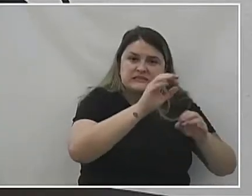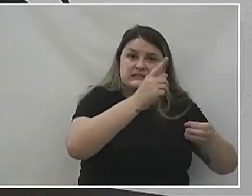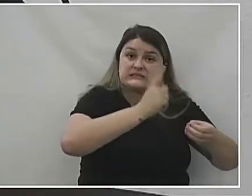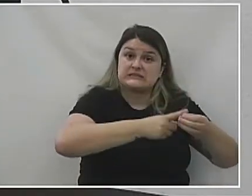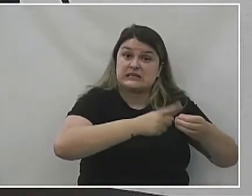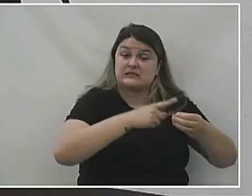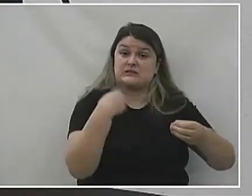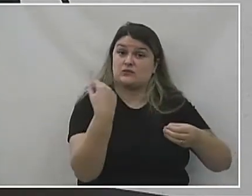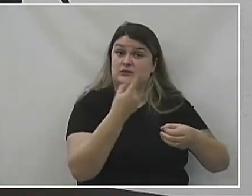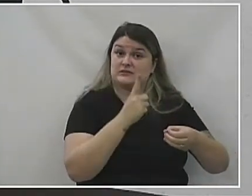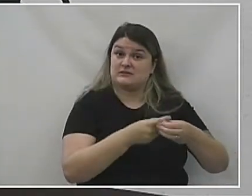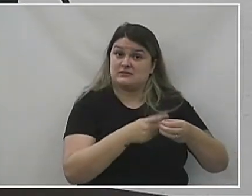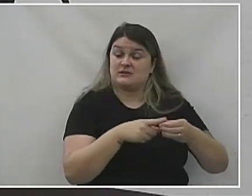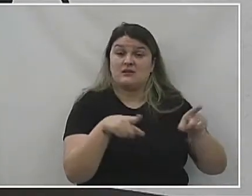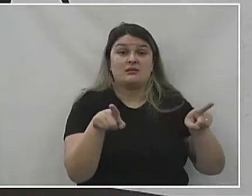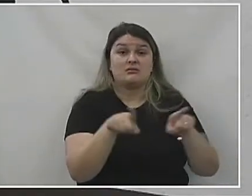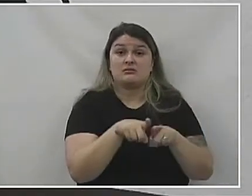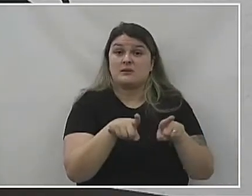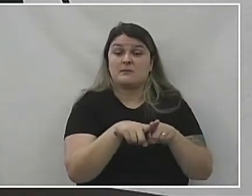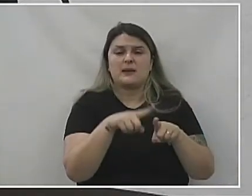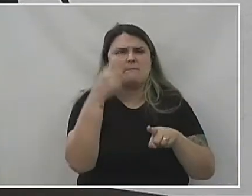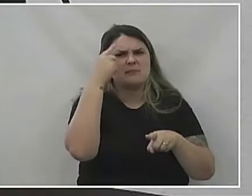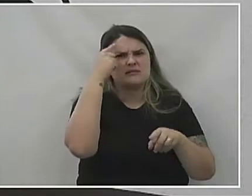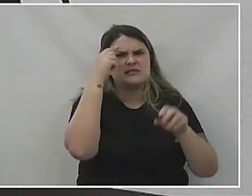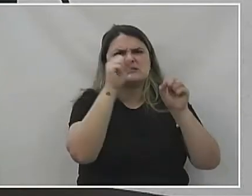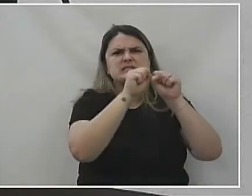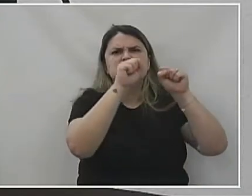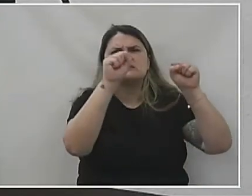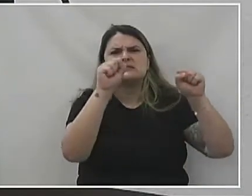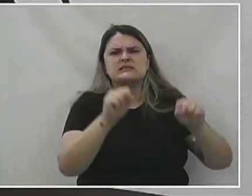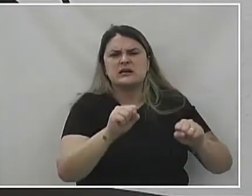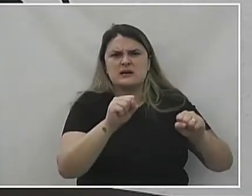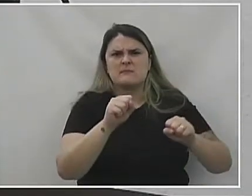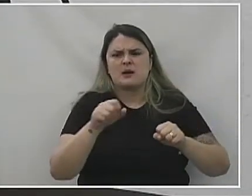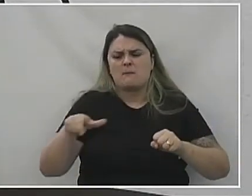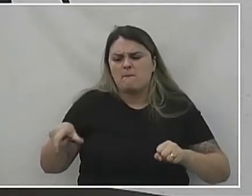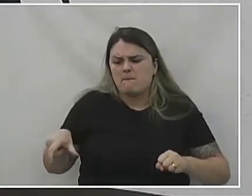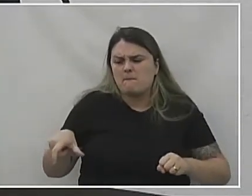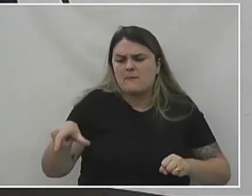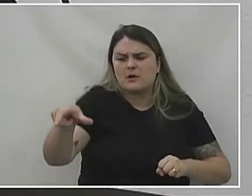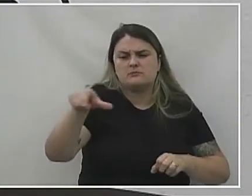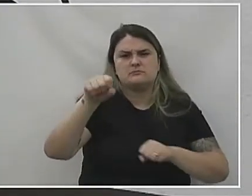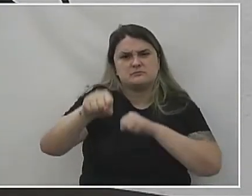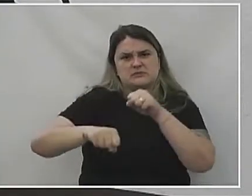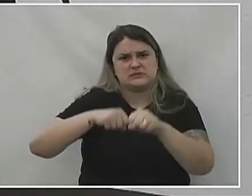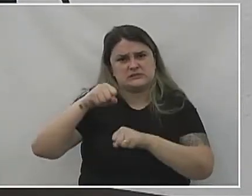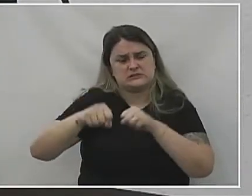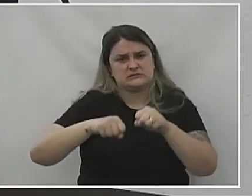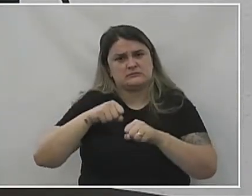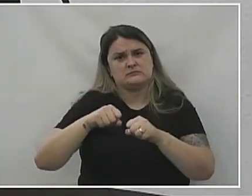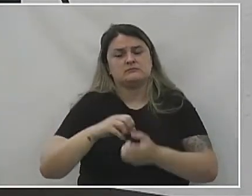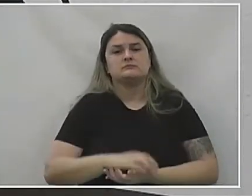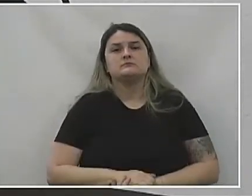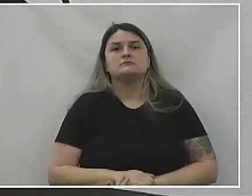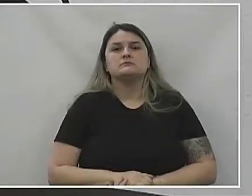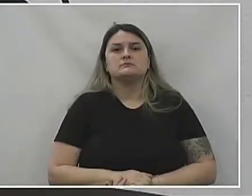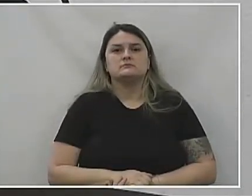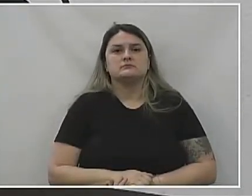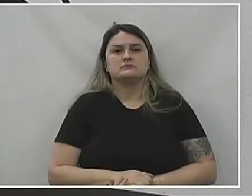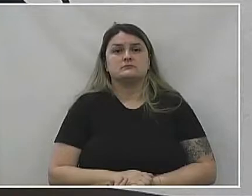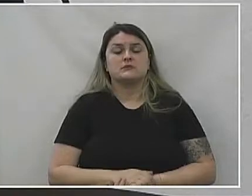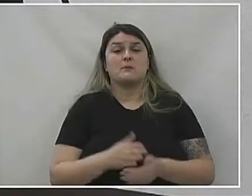do Vitória e pela ciclo pelo sistema viário de ciclovia isso aí vai fazer parte do sistema cicloviário